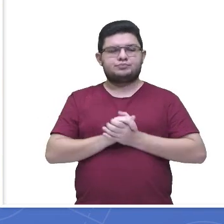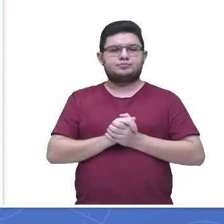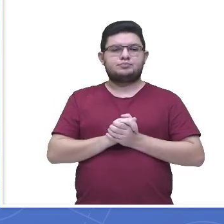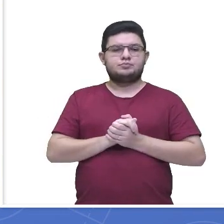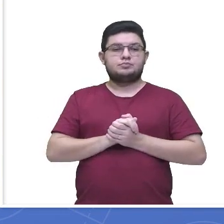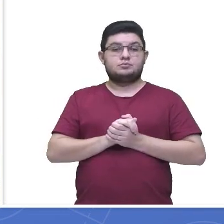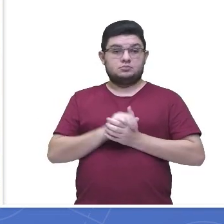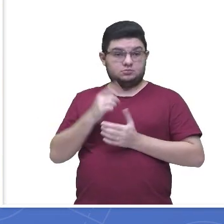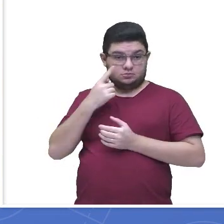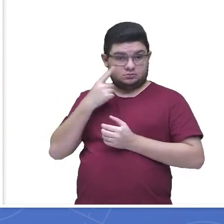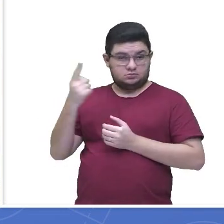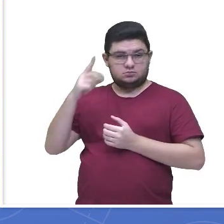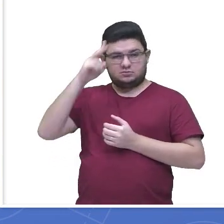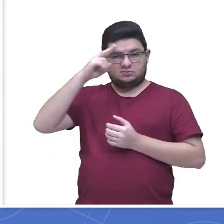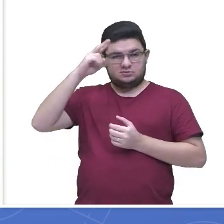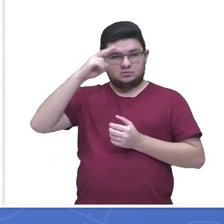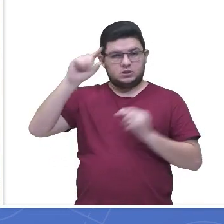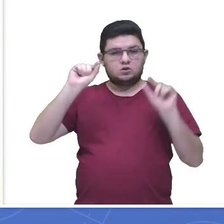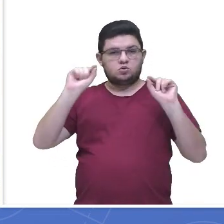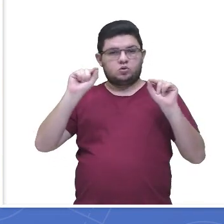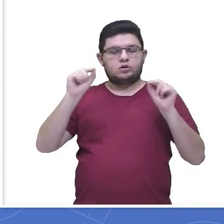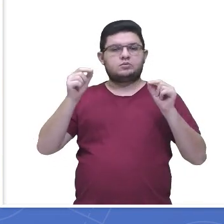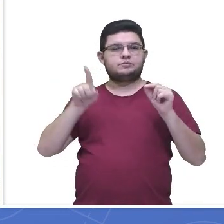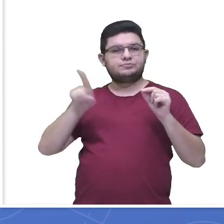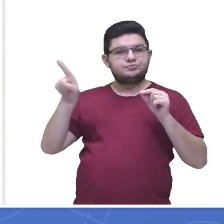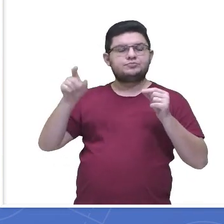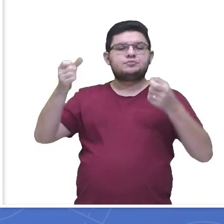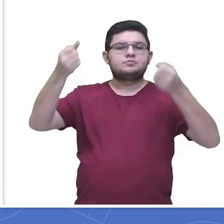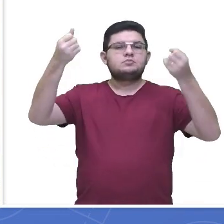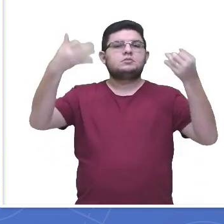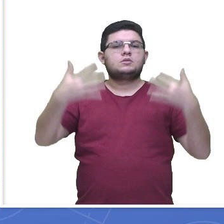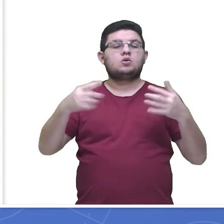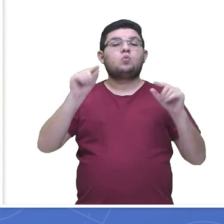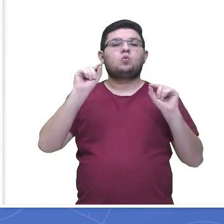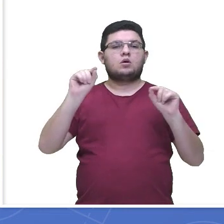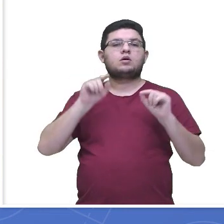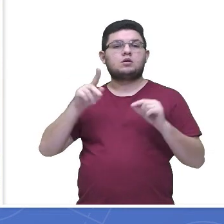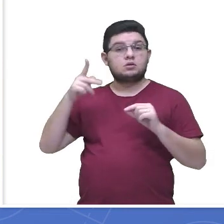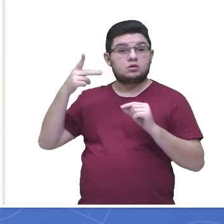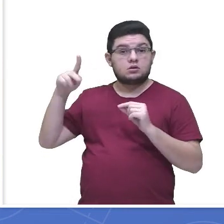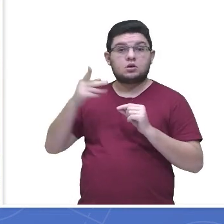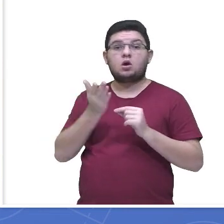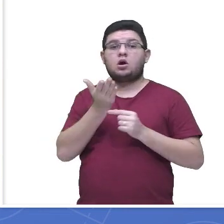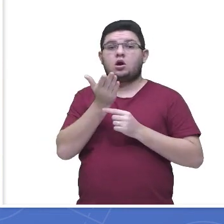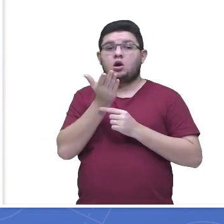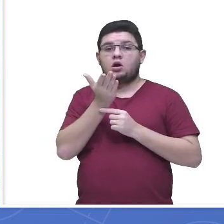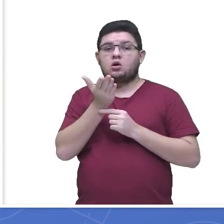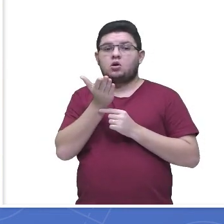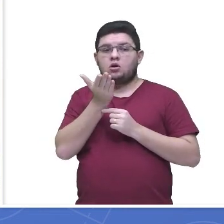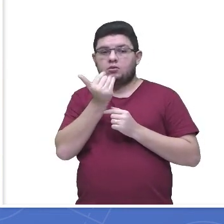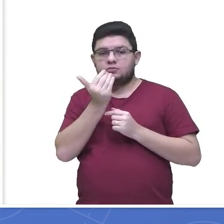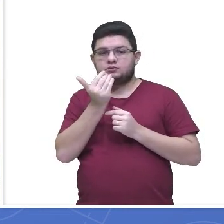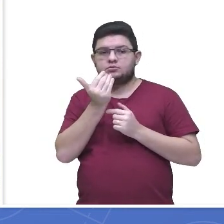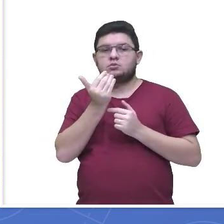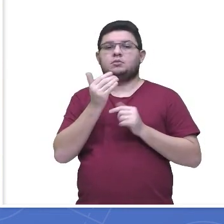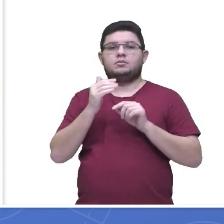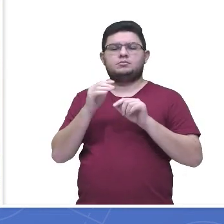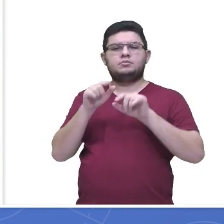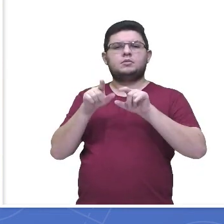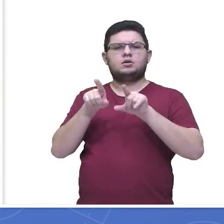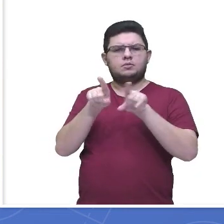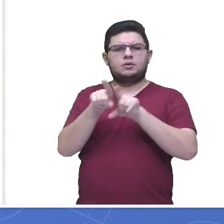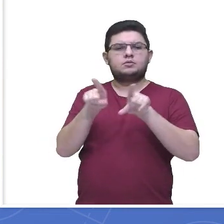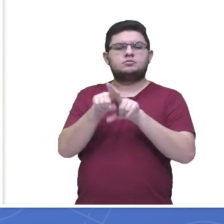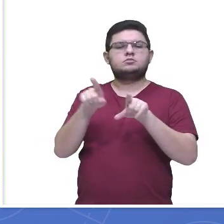nós falamos sobre estes seres serem procariontes? Então, eles não têm, olha só, aqui está o seu material